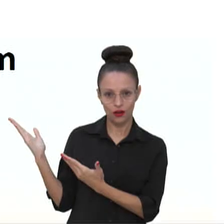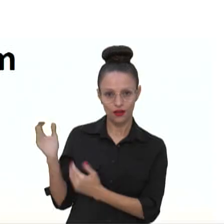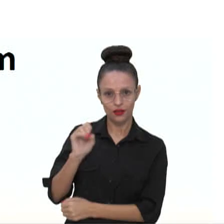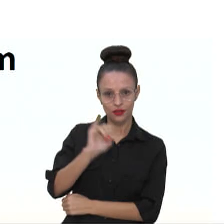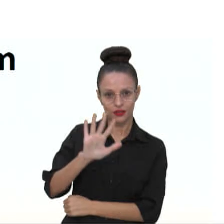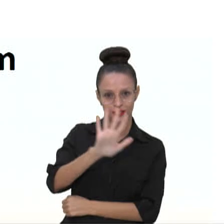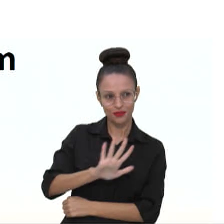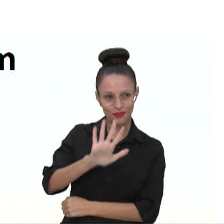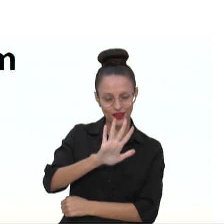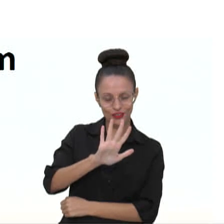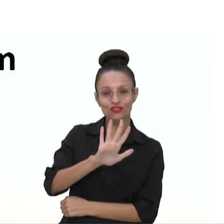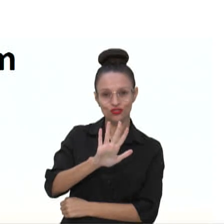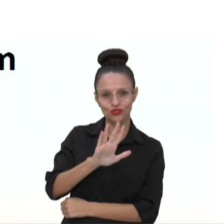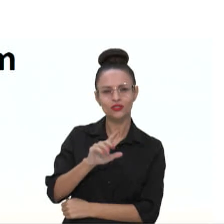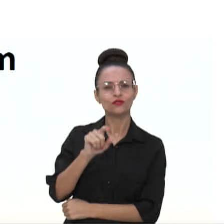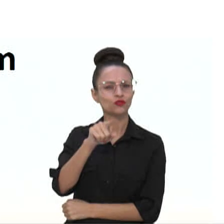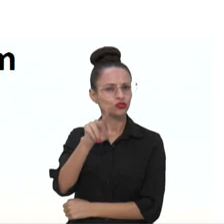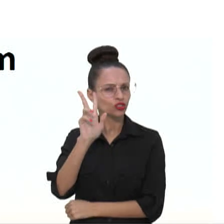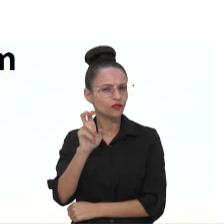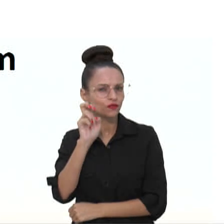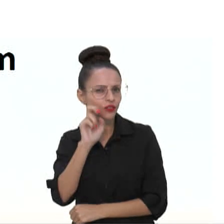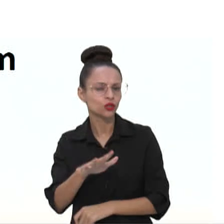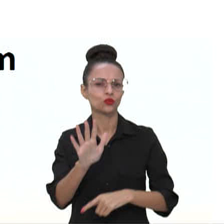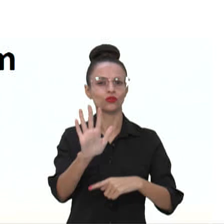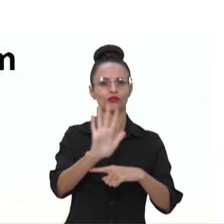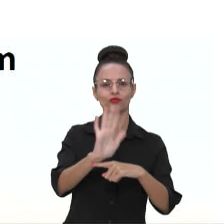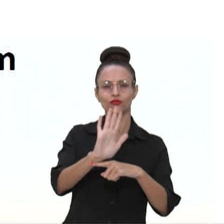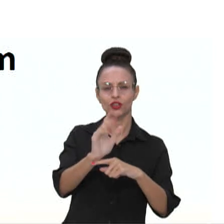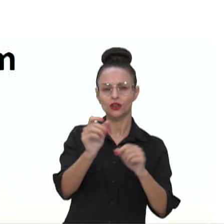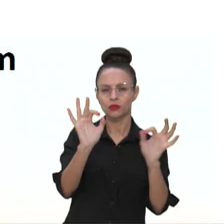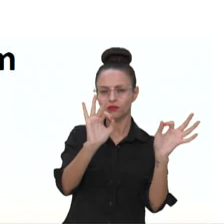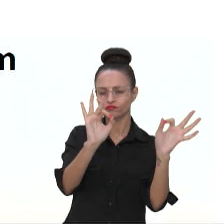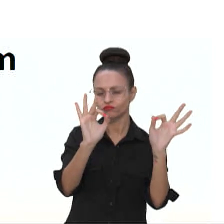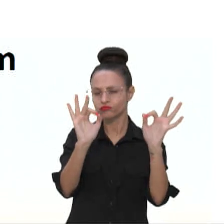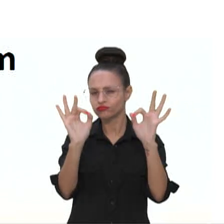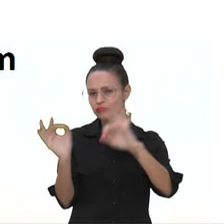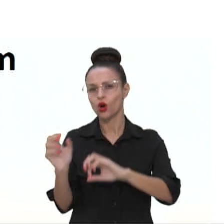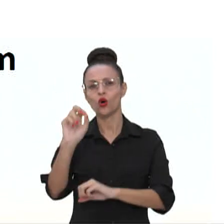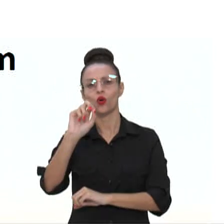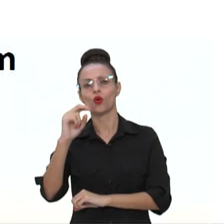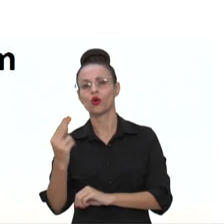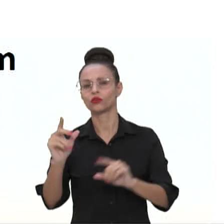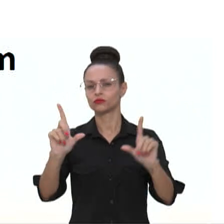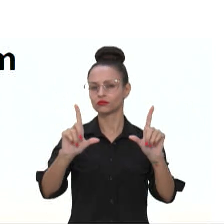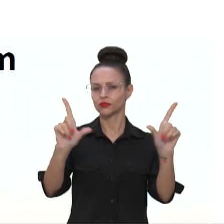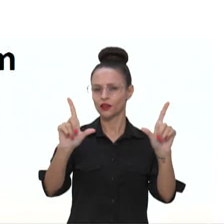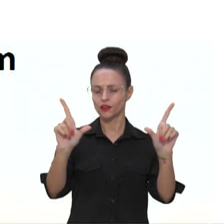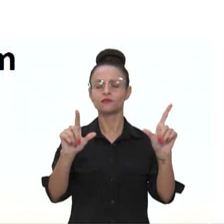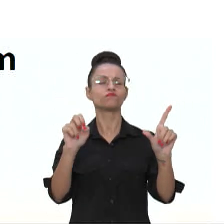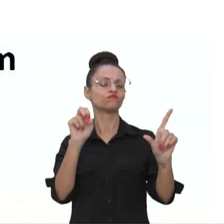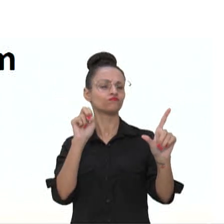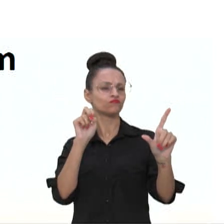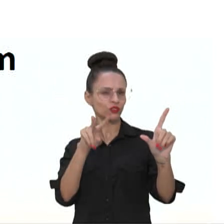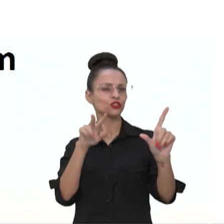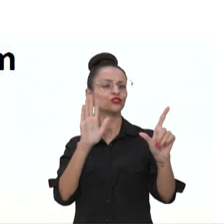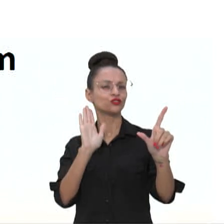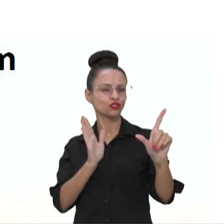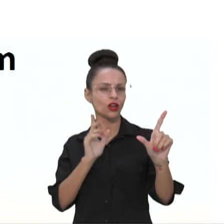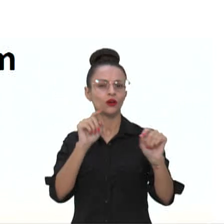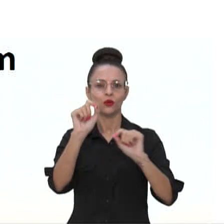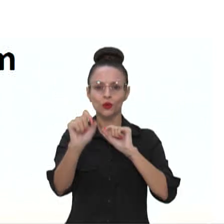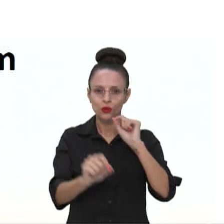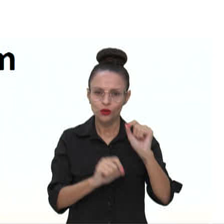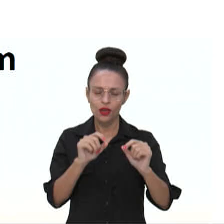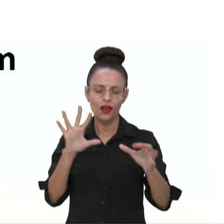tela, você já viu elas em filmes, na TV, em algum lugar você já viu essas imagens e você